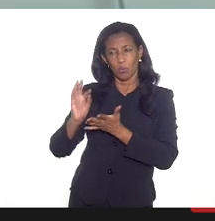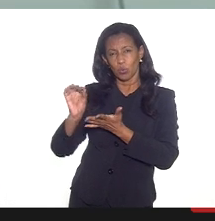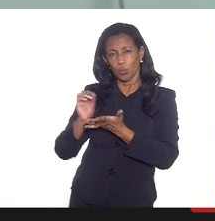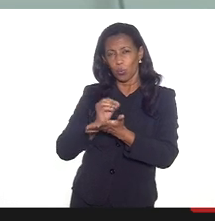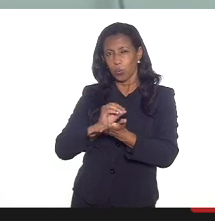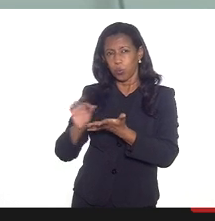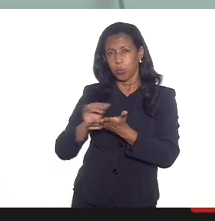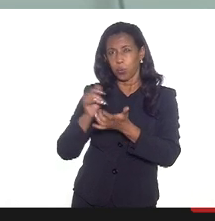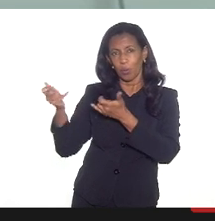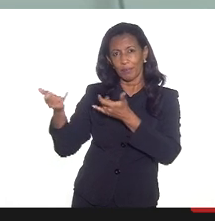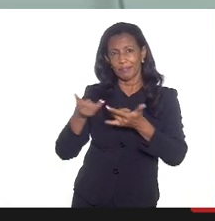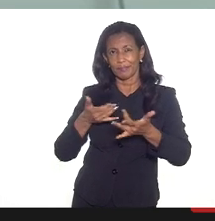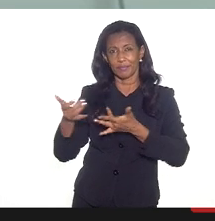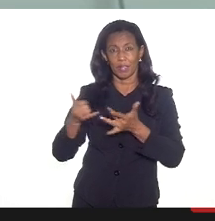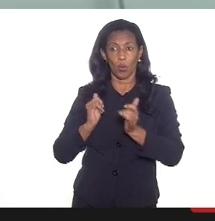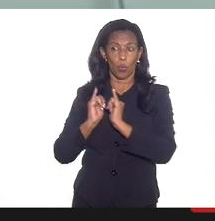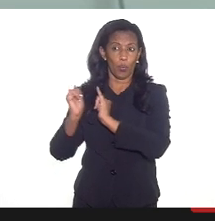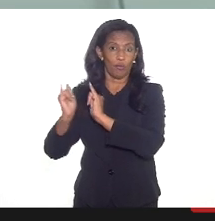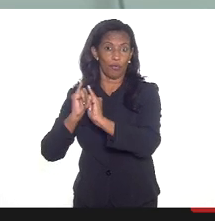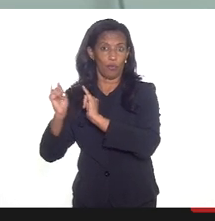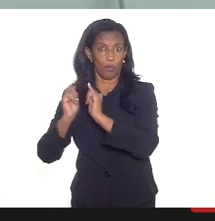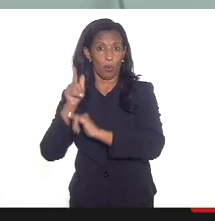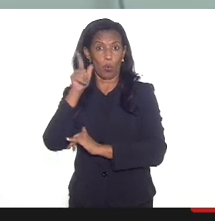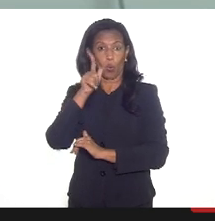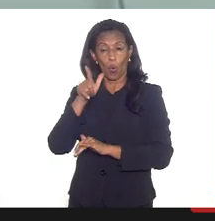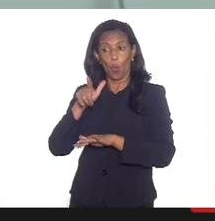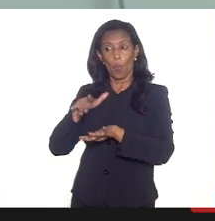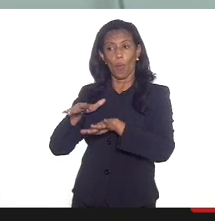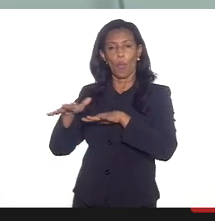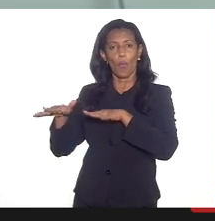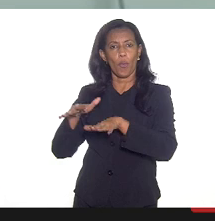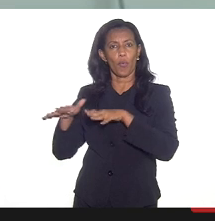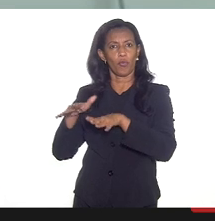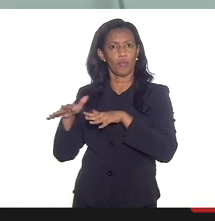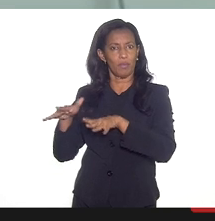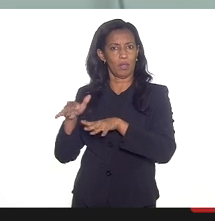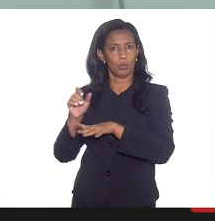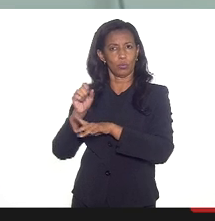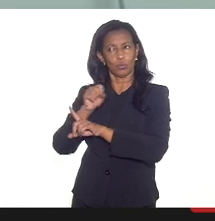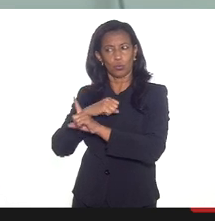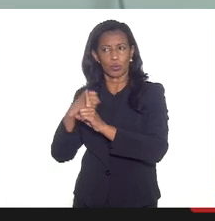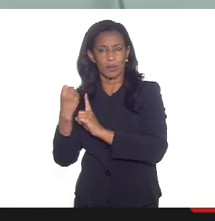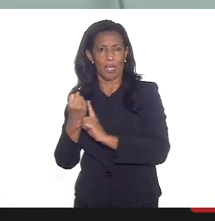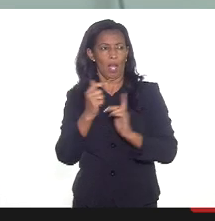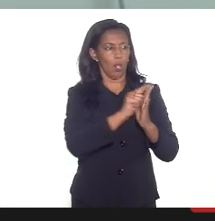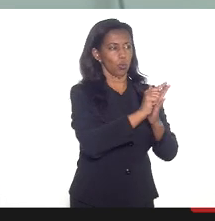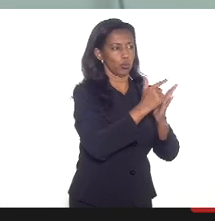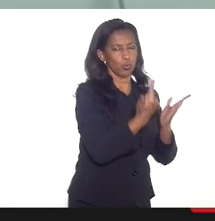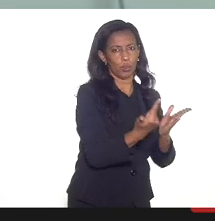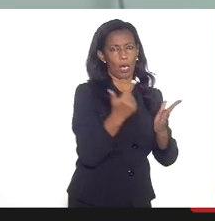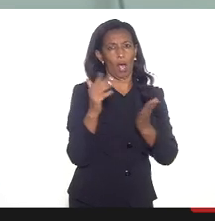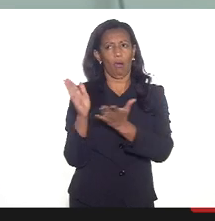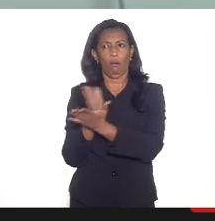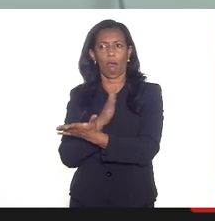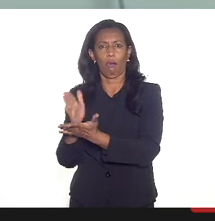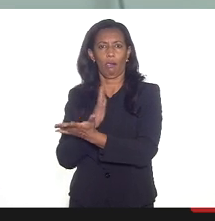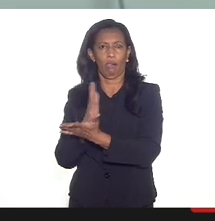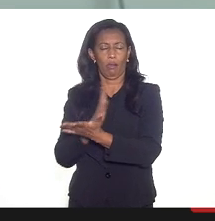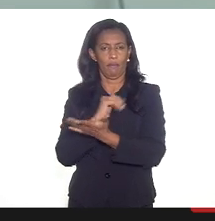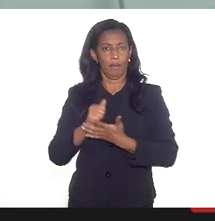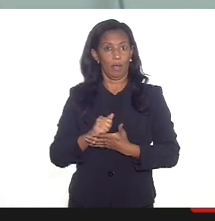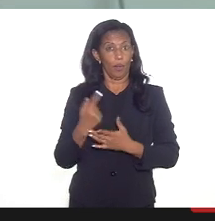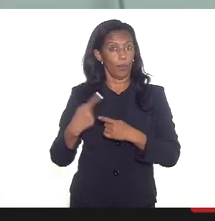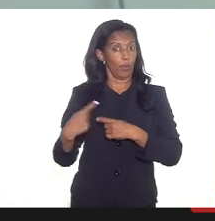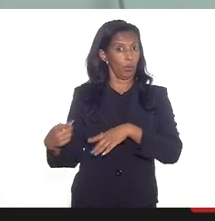partir de dados conseguidos com movimentos sociais e com as mídias, com jornais, revistas, obituários e coisas assim, porque